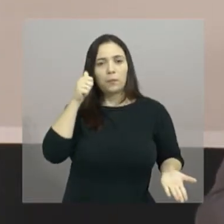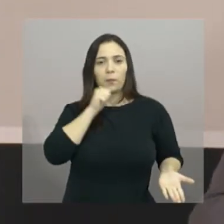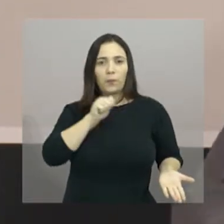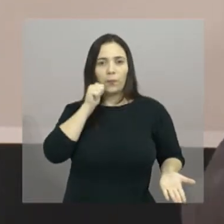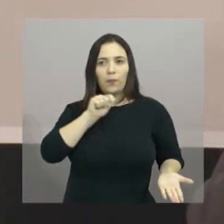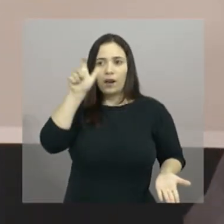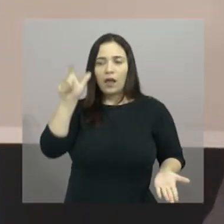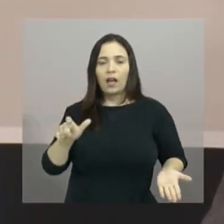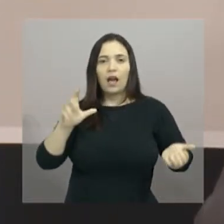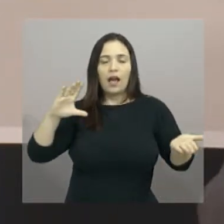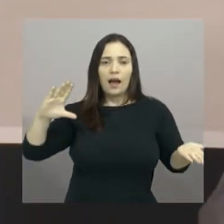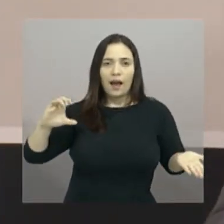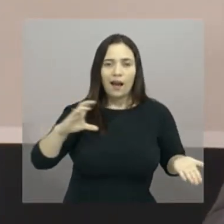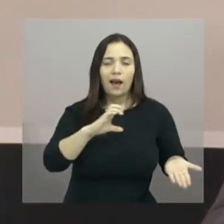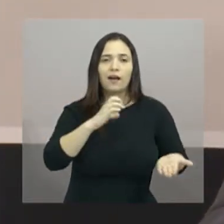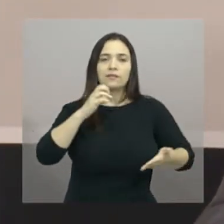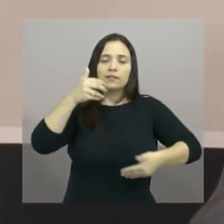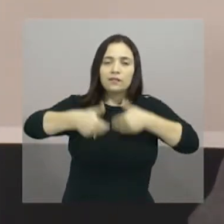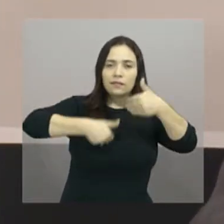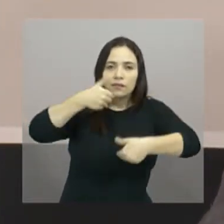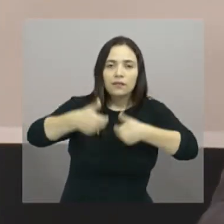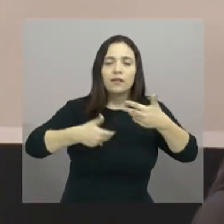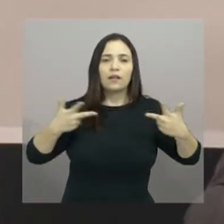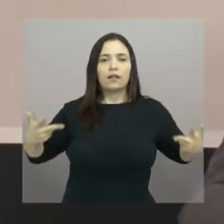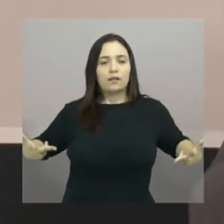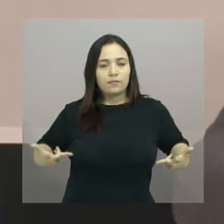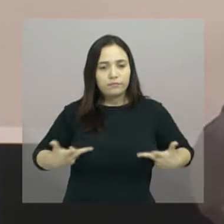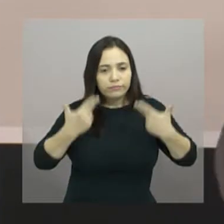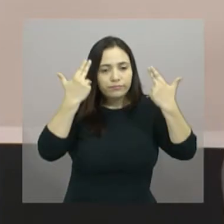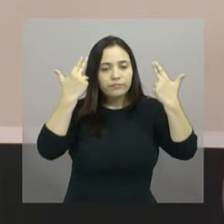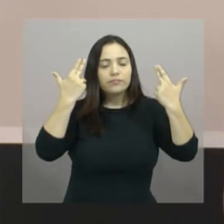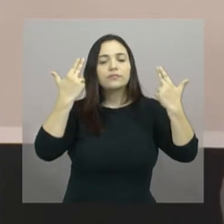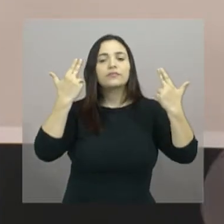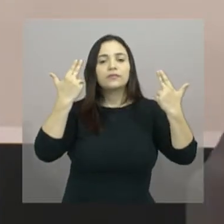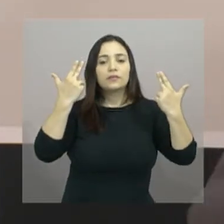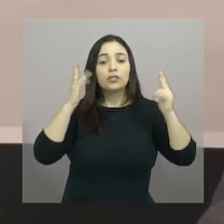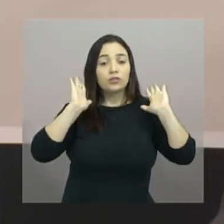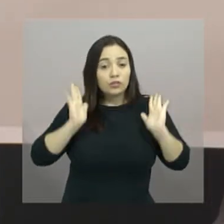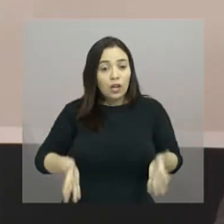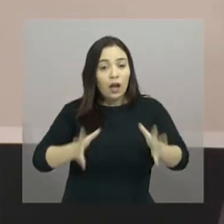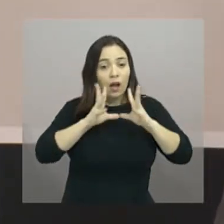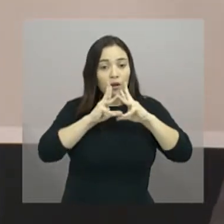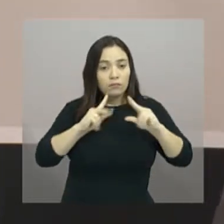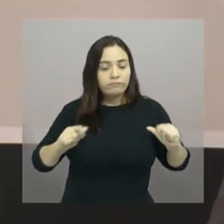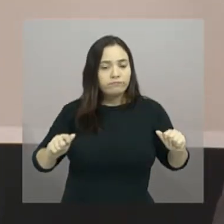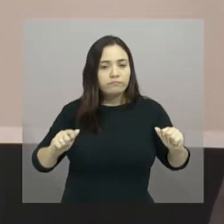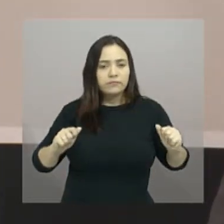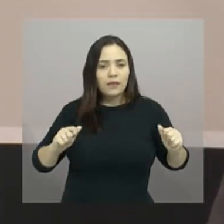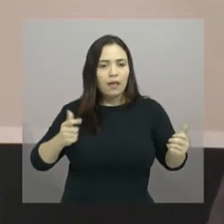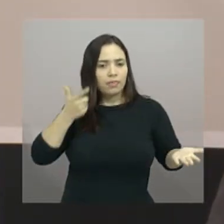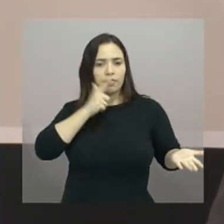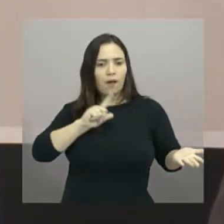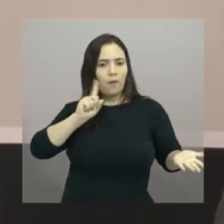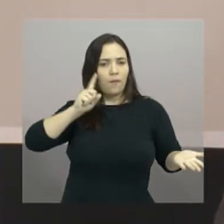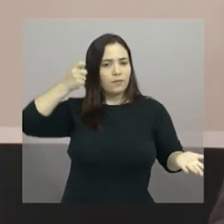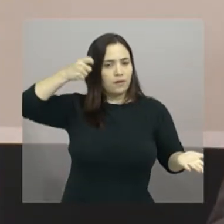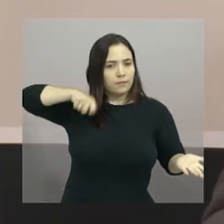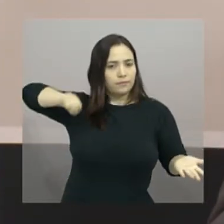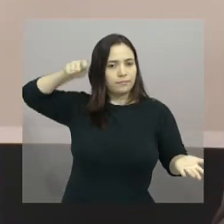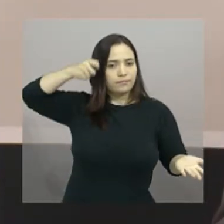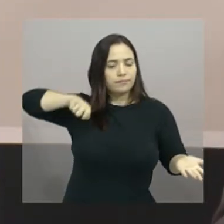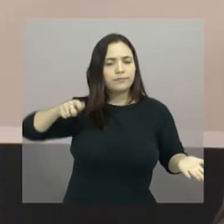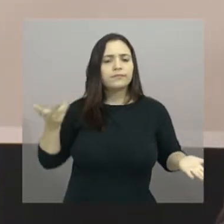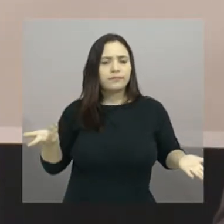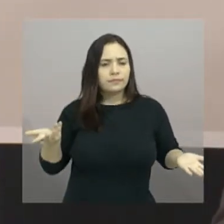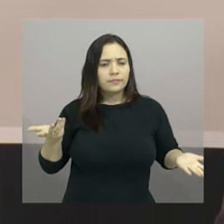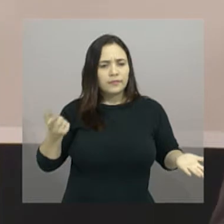de câncer, que teve a mastectomia e mesmo depois de curada, não consegue pentear o seu cabelo. Então